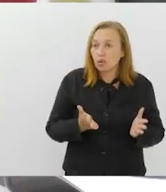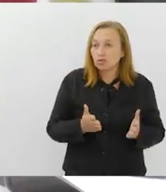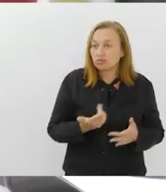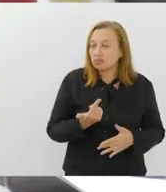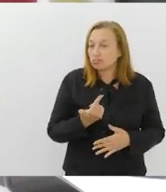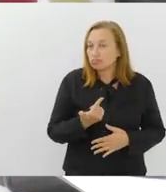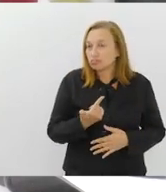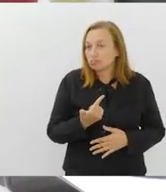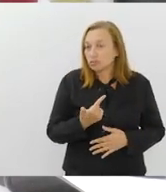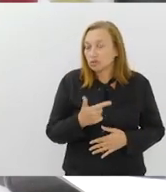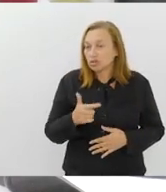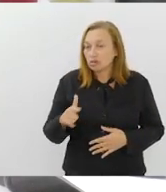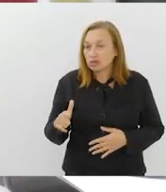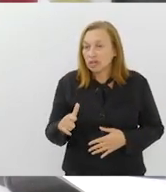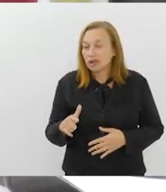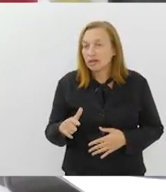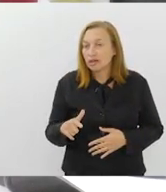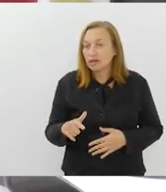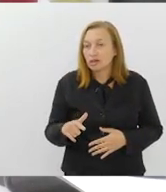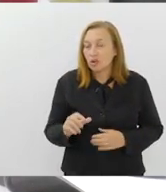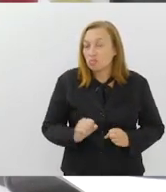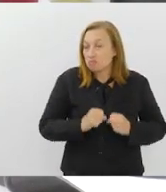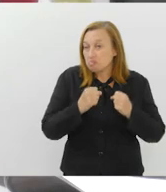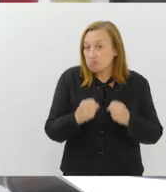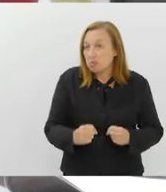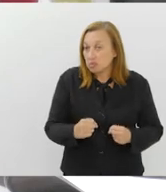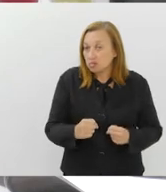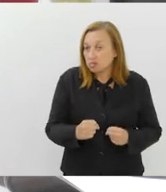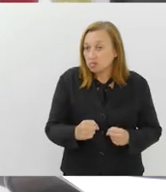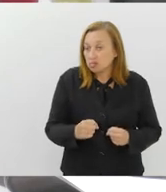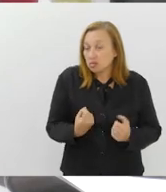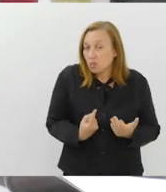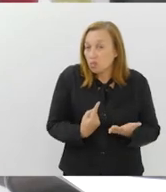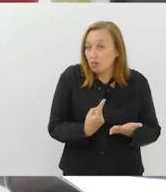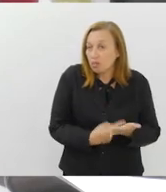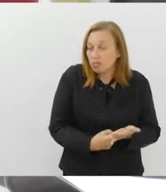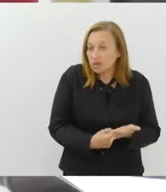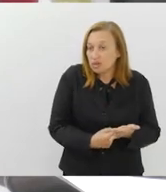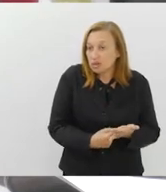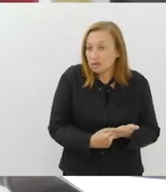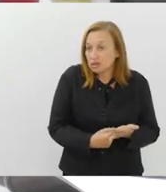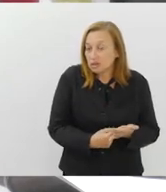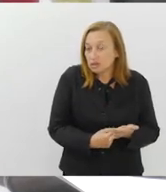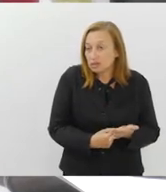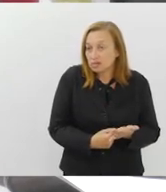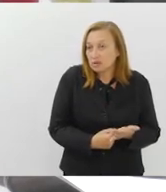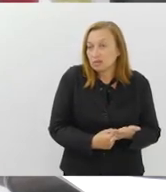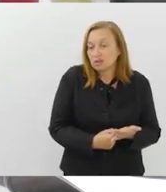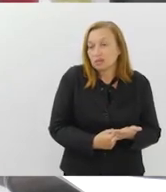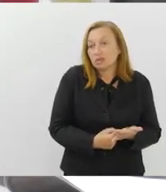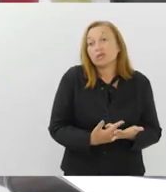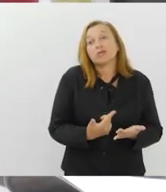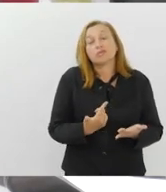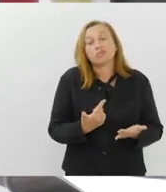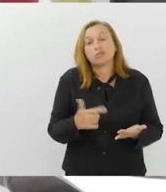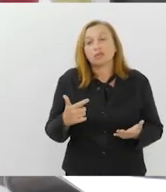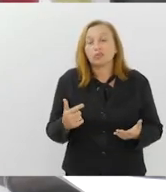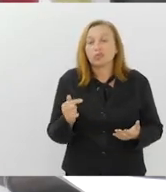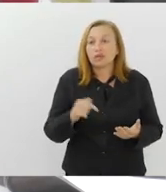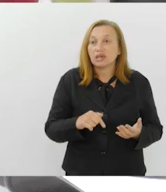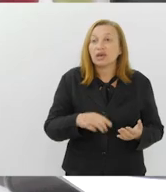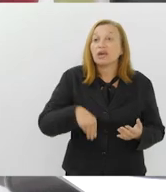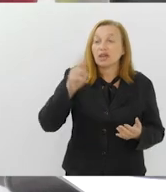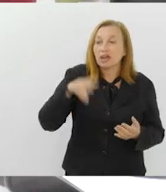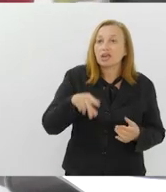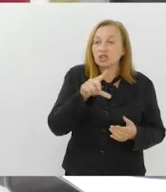tem estatutariamente o poder para poder firmar um compromisso. Será inevitável que nós tenhamos aqui quem